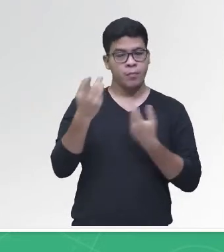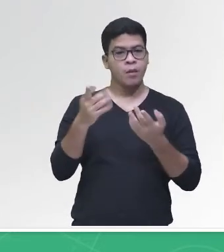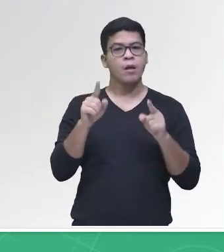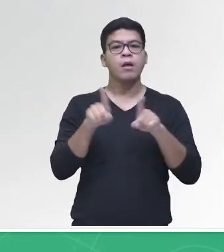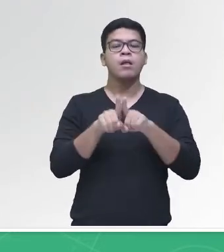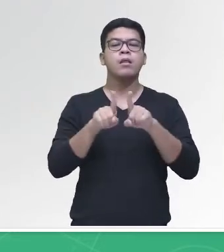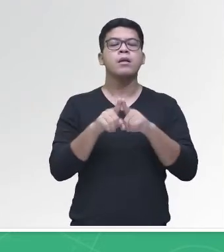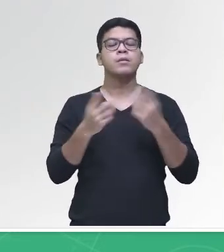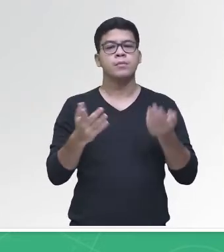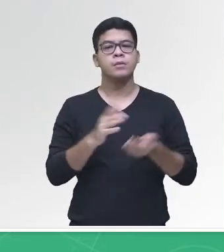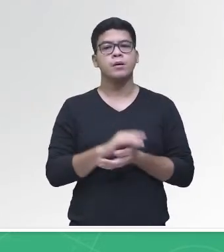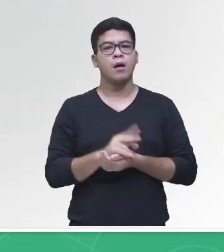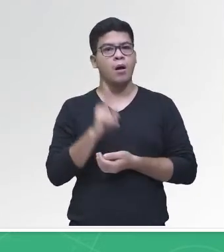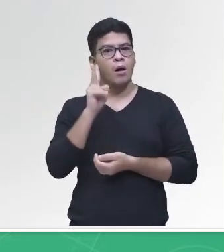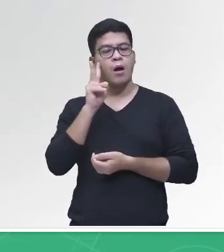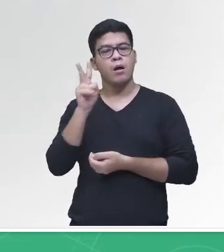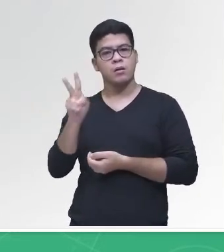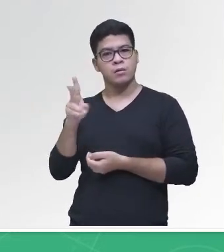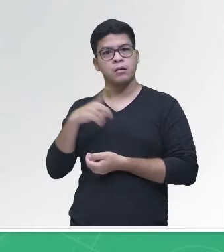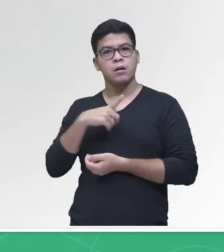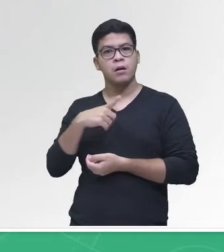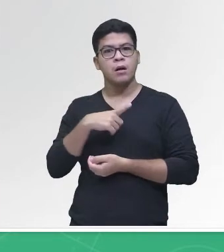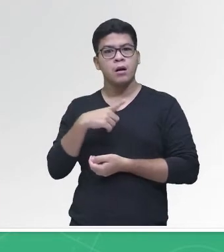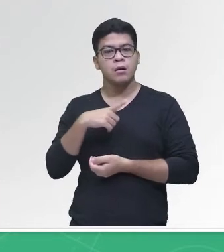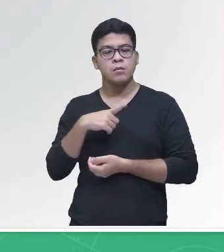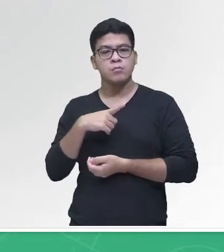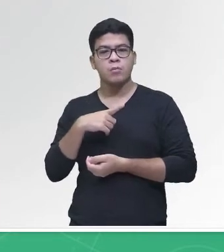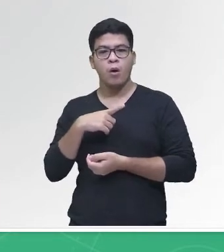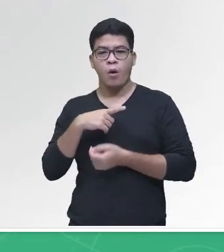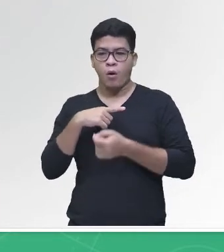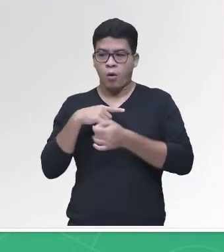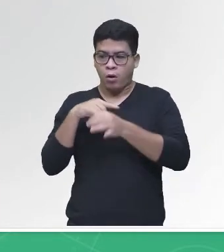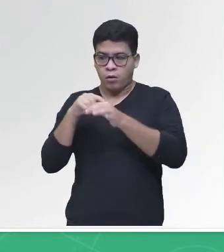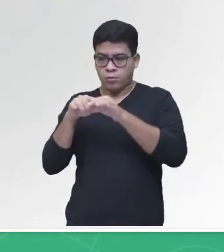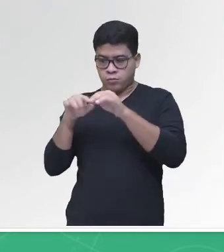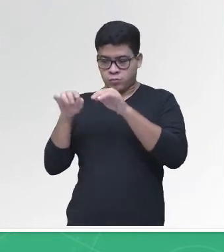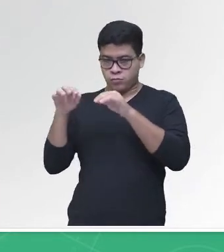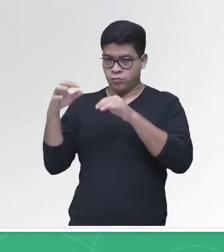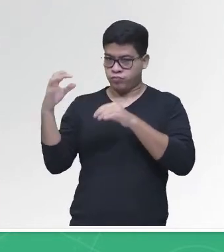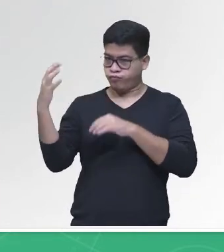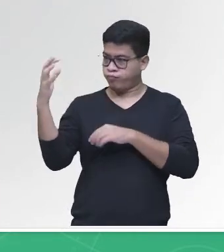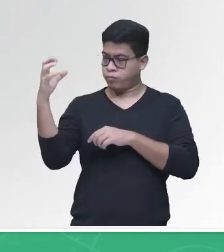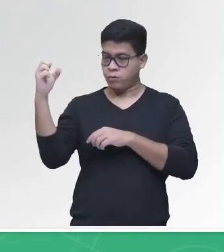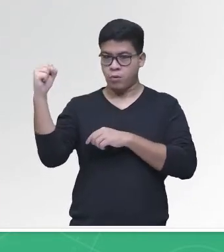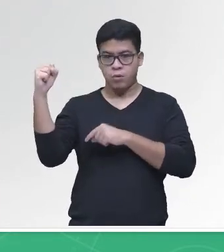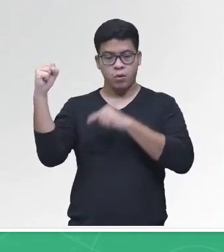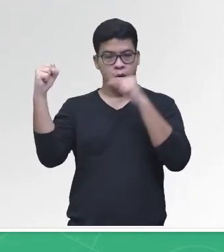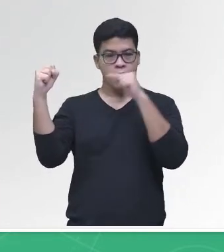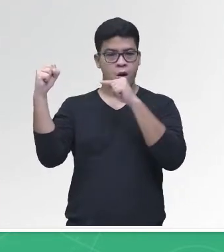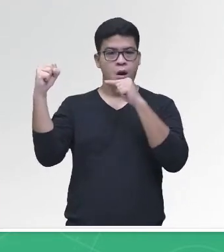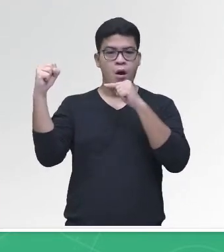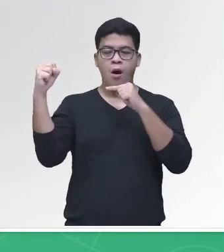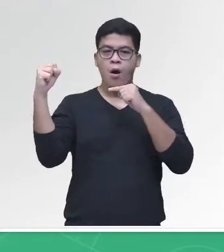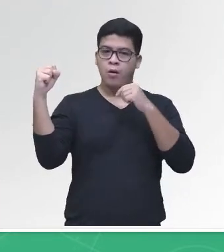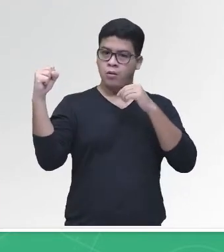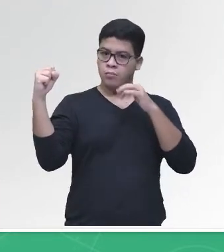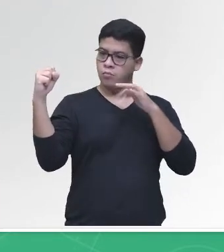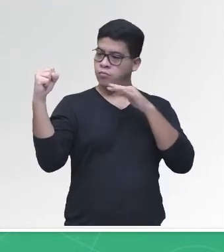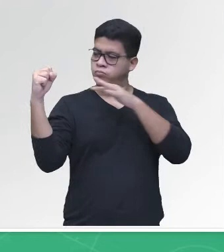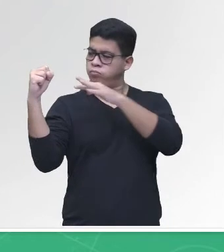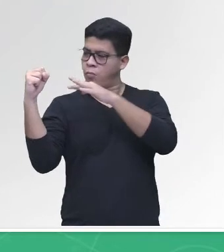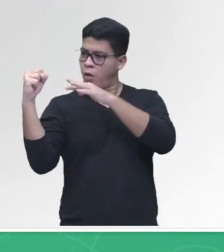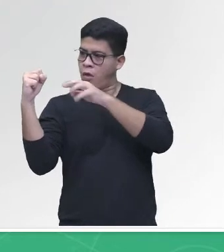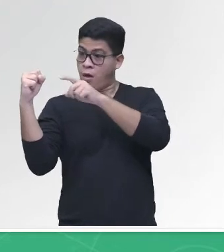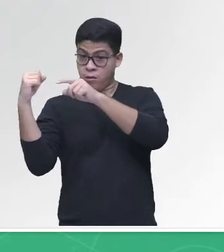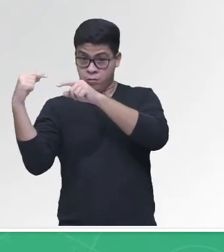temos aqui a eletrização por indução. E na nossa prática aqui, na nossa vida real, nós temos o